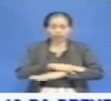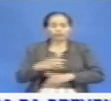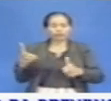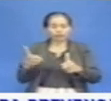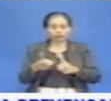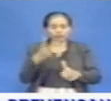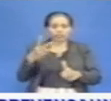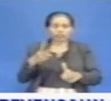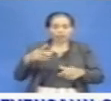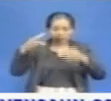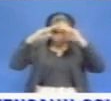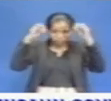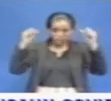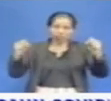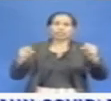vice-presidente,